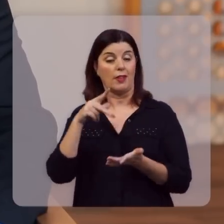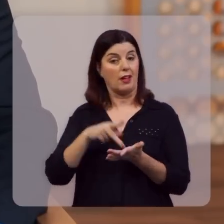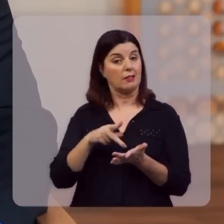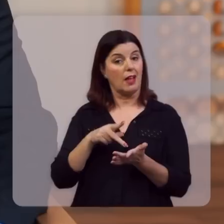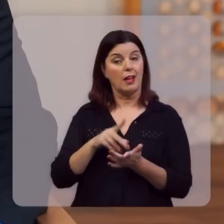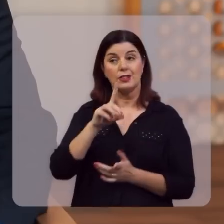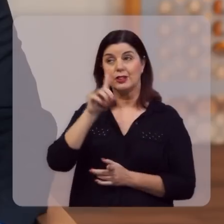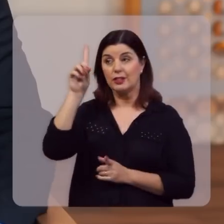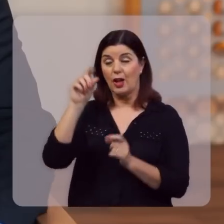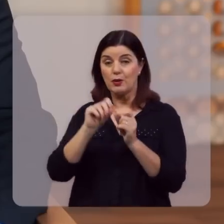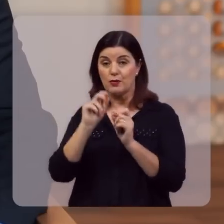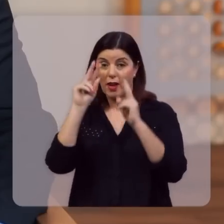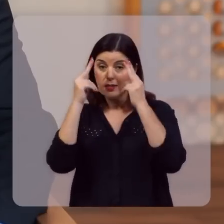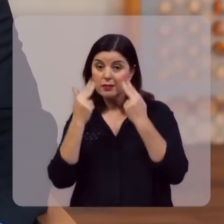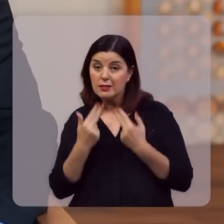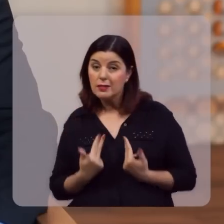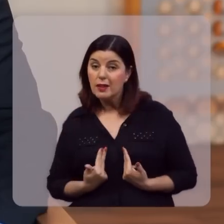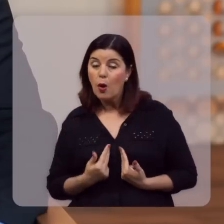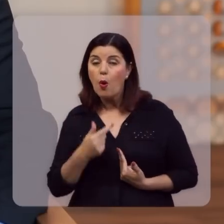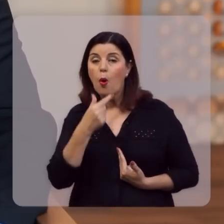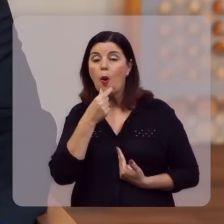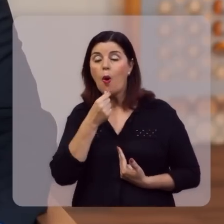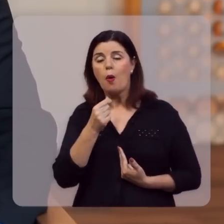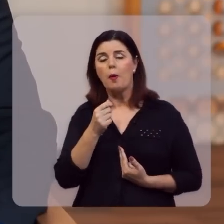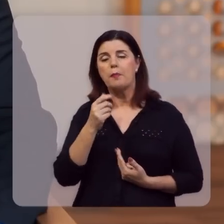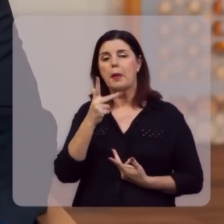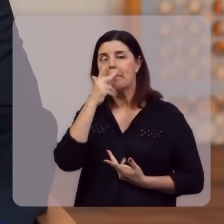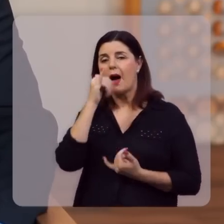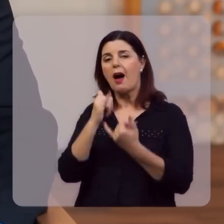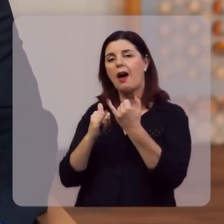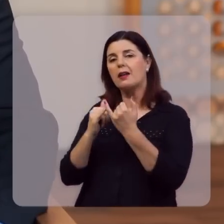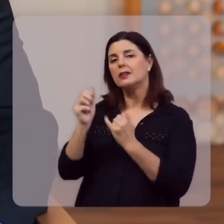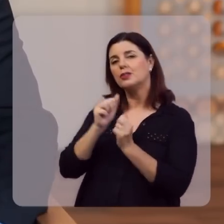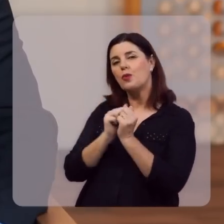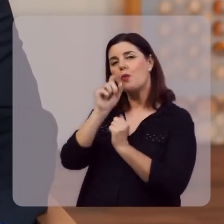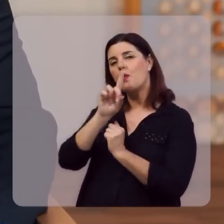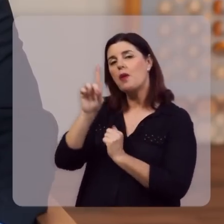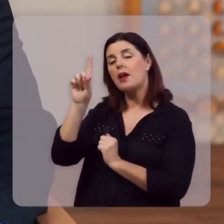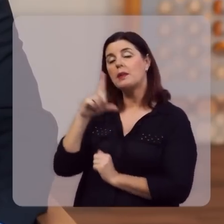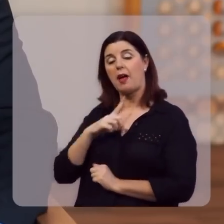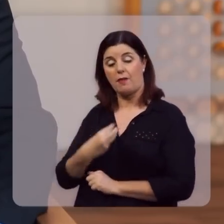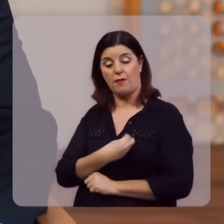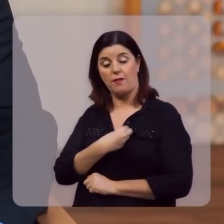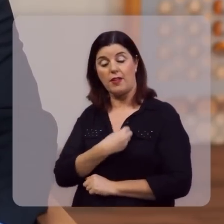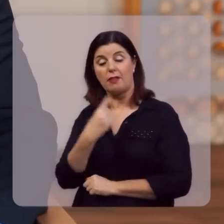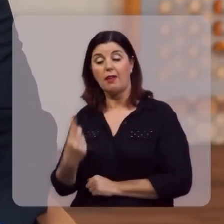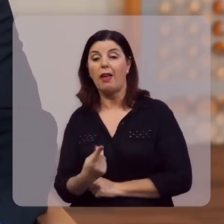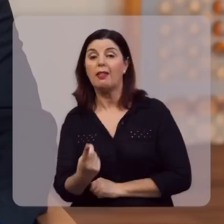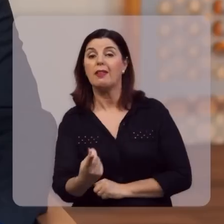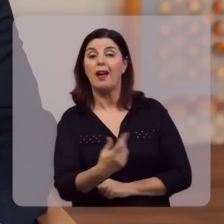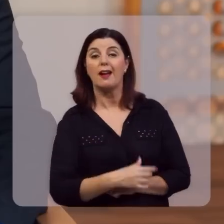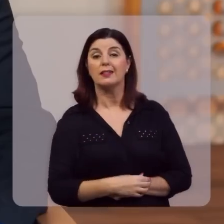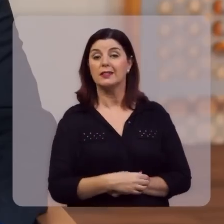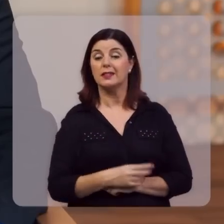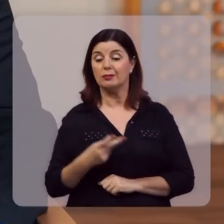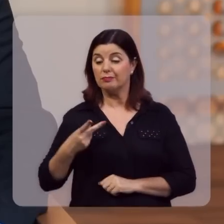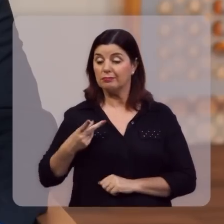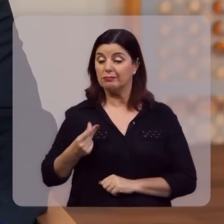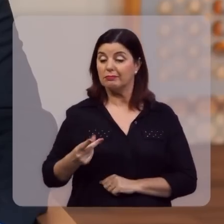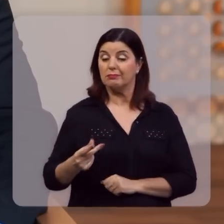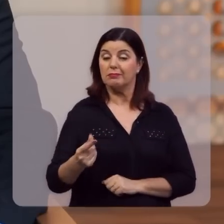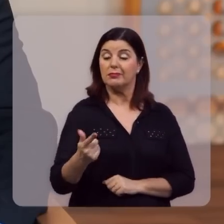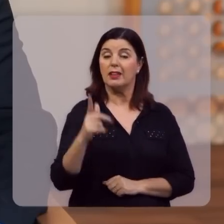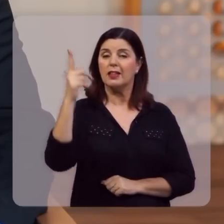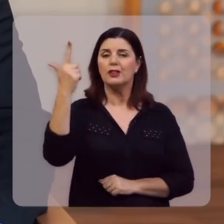verdade, Deus criou o ser humano à sua imagem e semelhança para uma realidade de vida perene. Deus